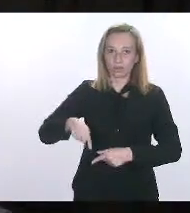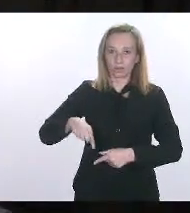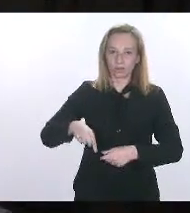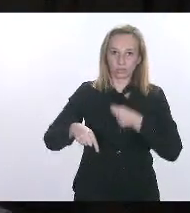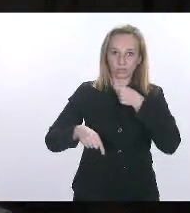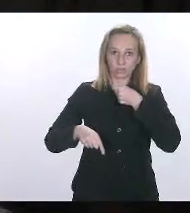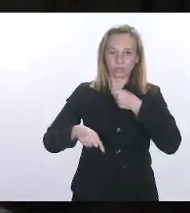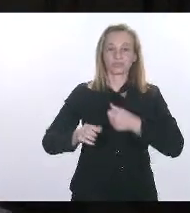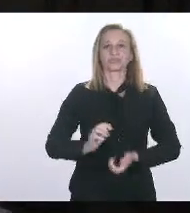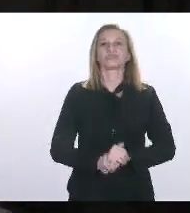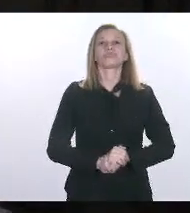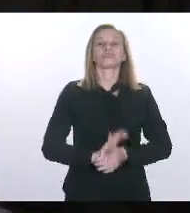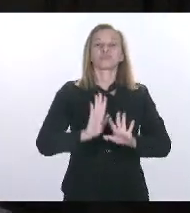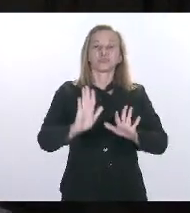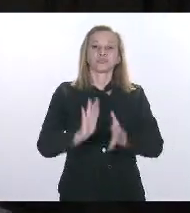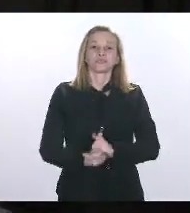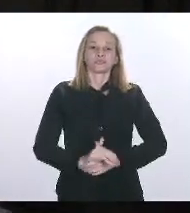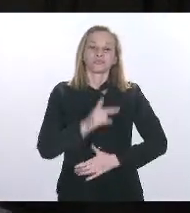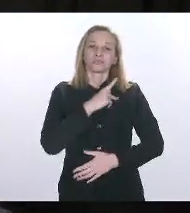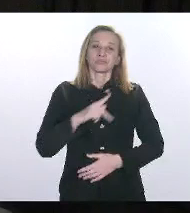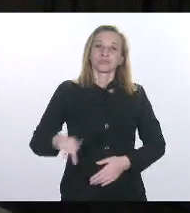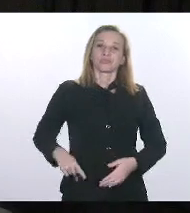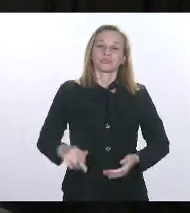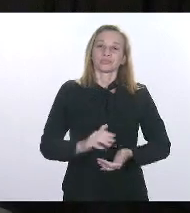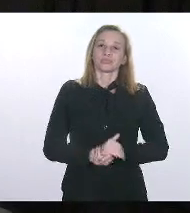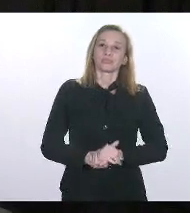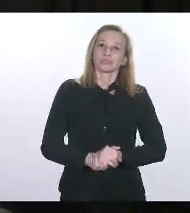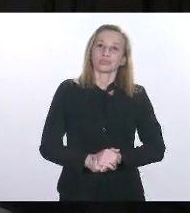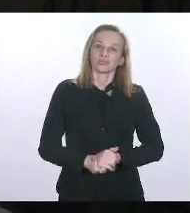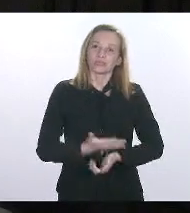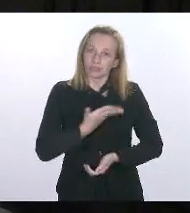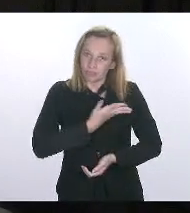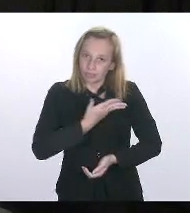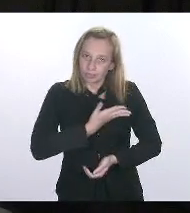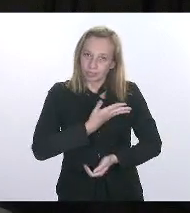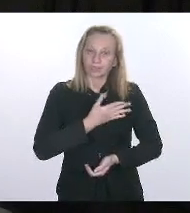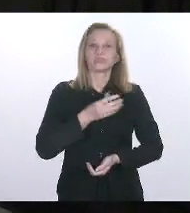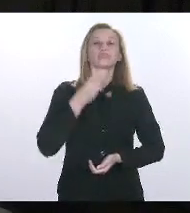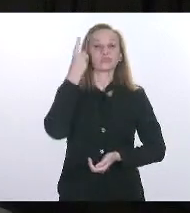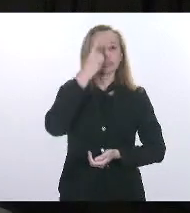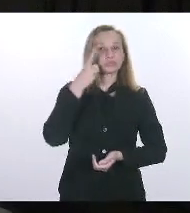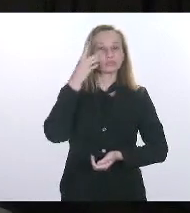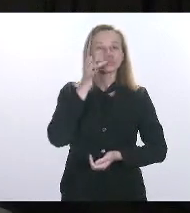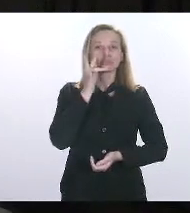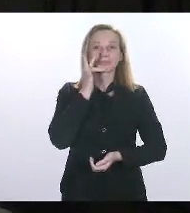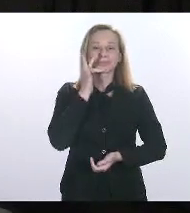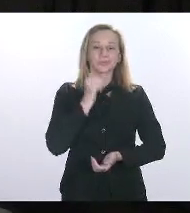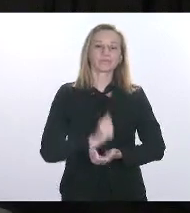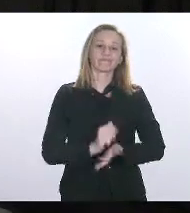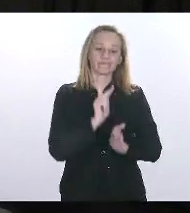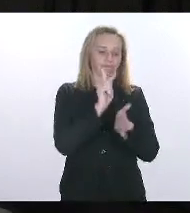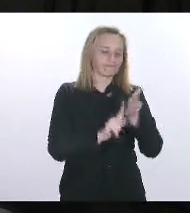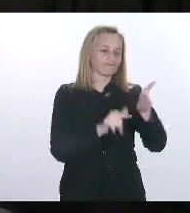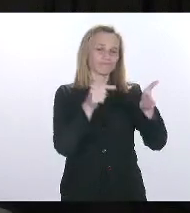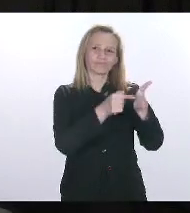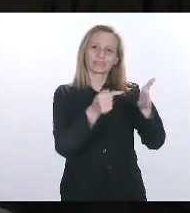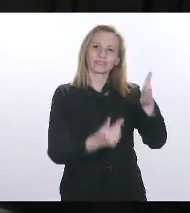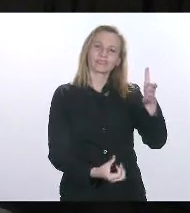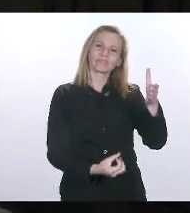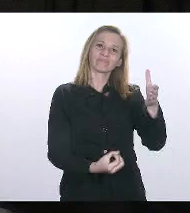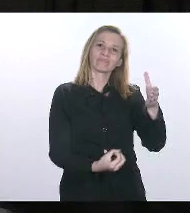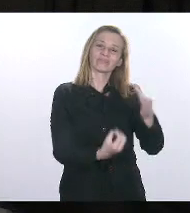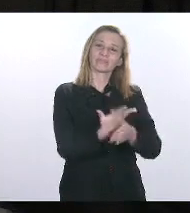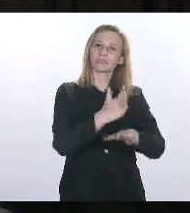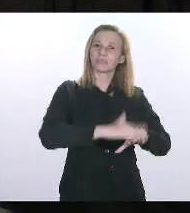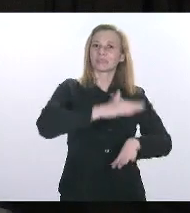Presidente, apesar da boa intenção do querido amigo e deputado Jorge Felipe, esse projeto cria mais um